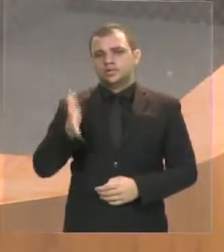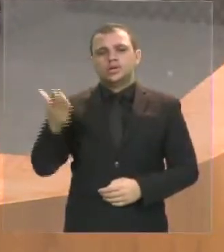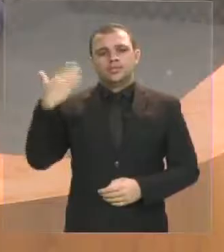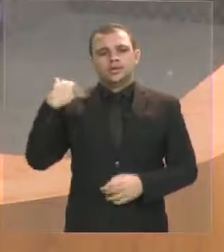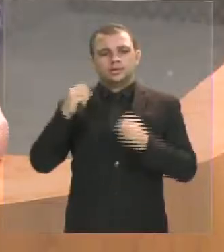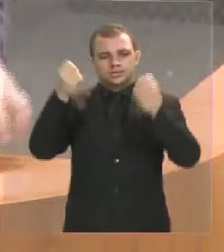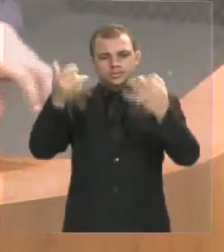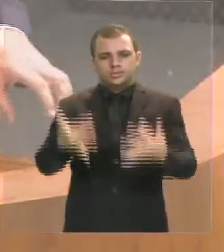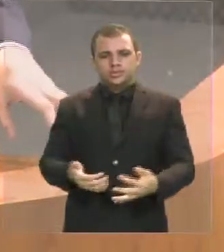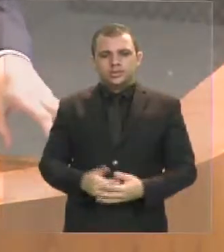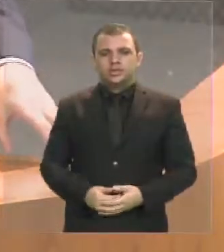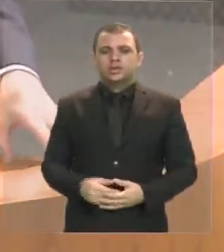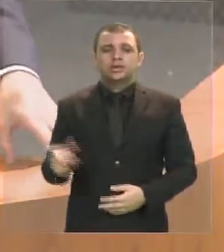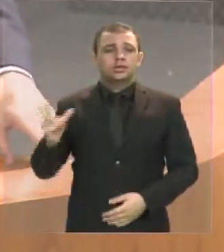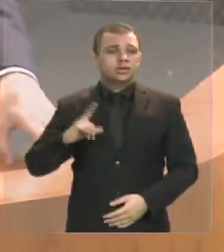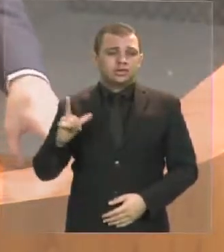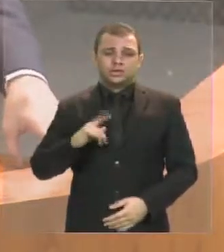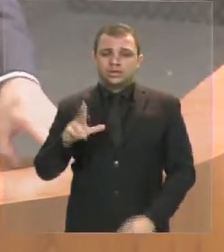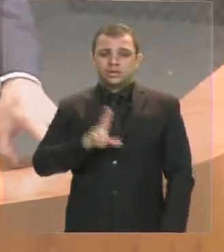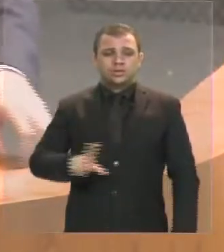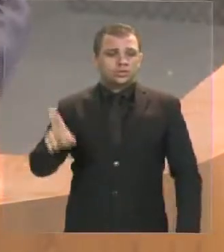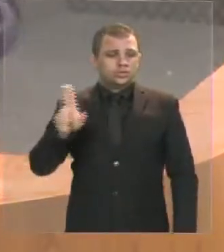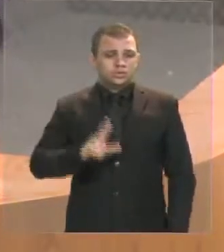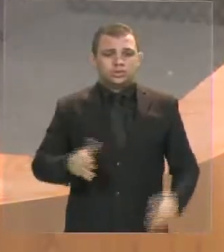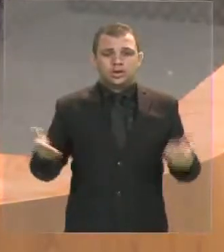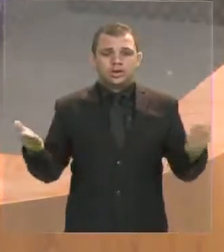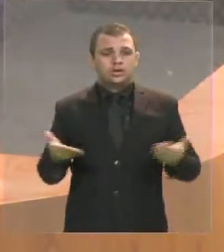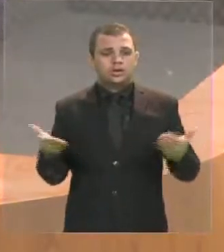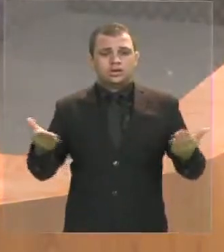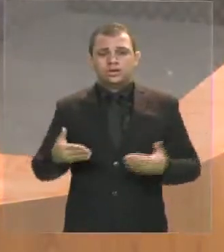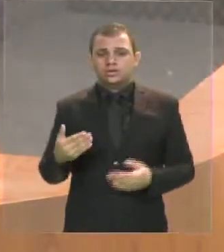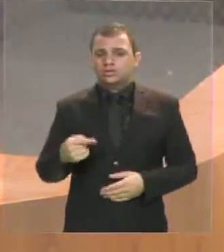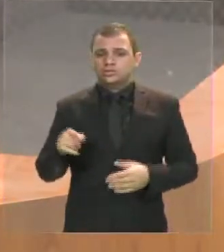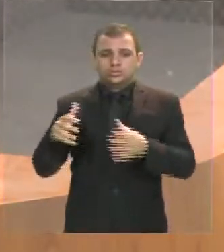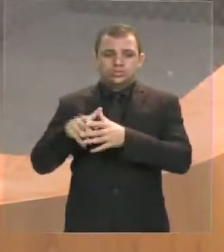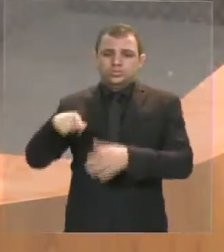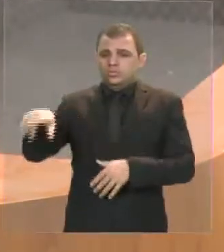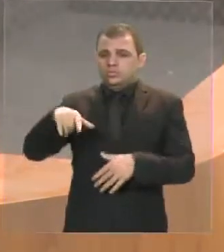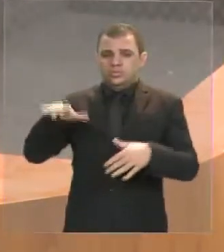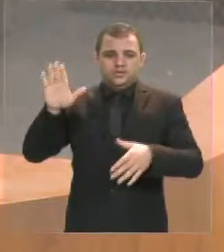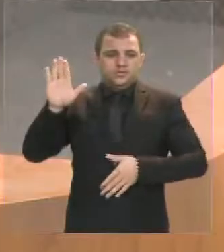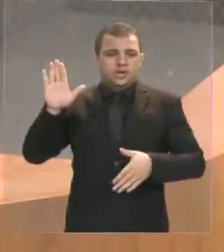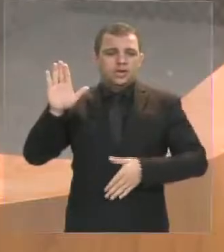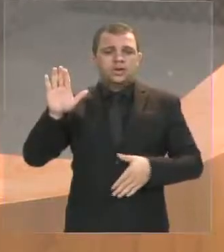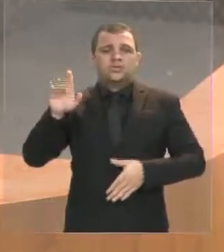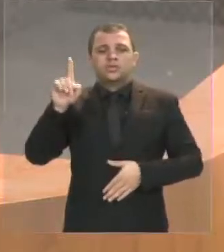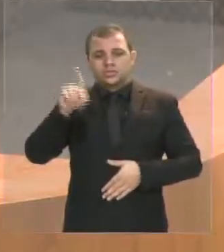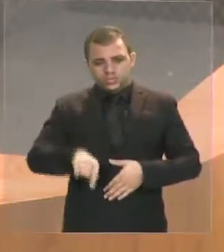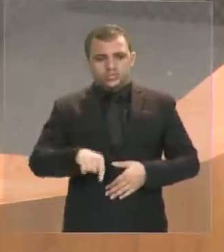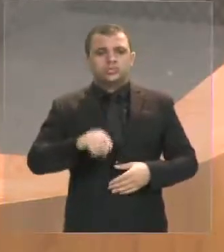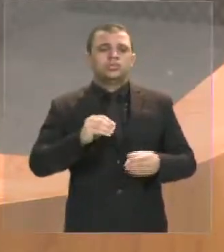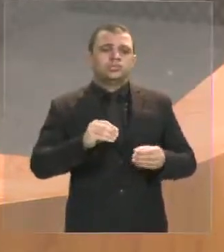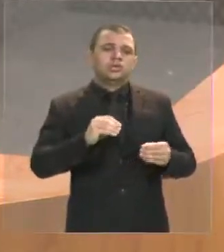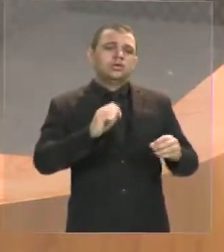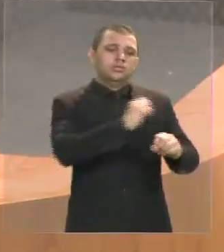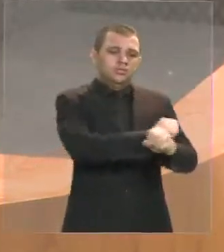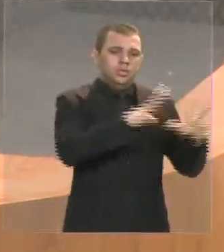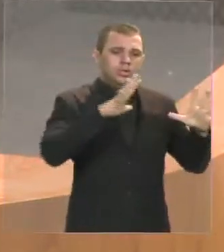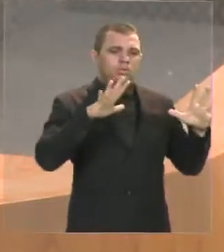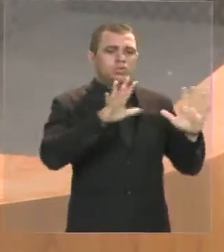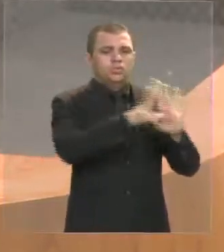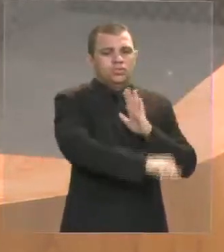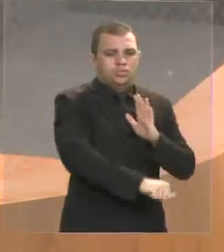é a modalidade que está sendo usada agora pelos bandidos. Por quê? Porque o bandido,